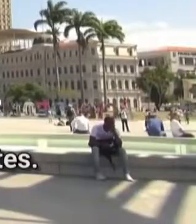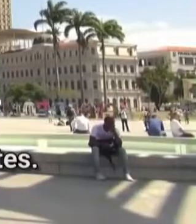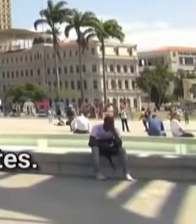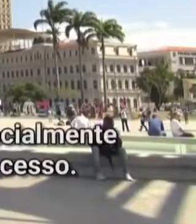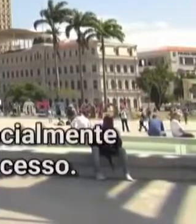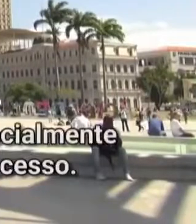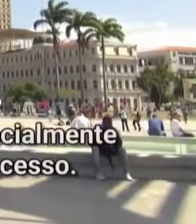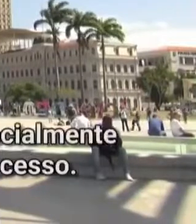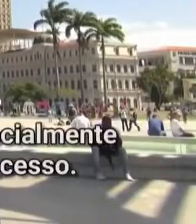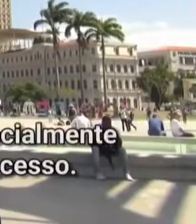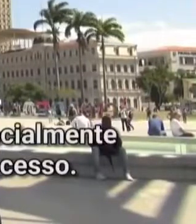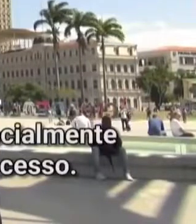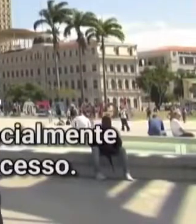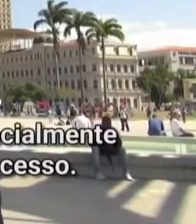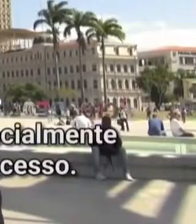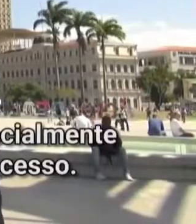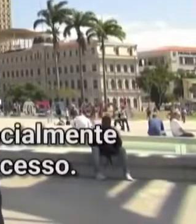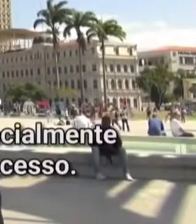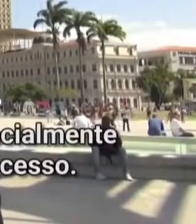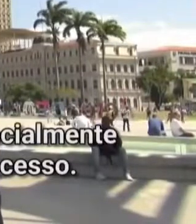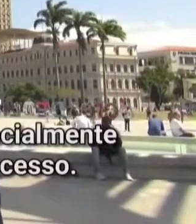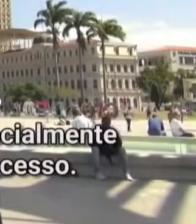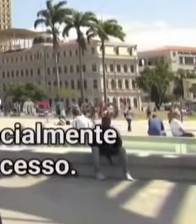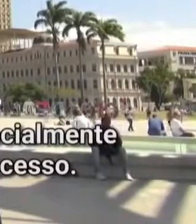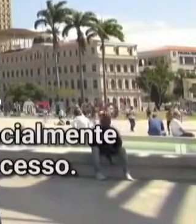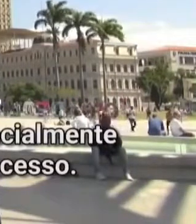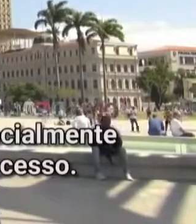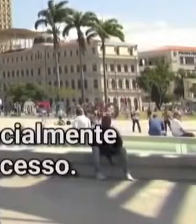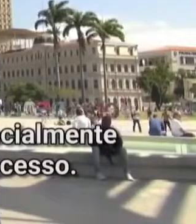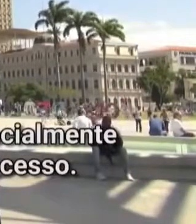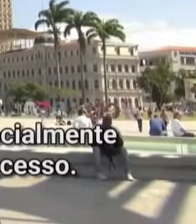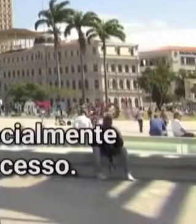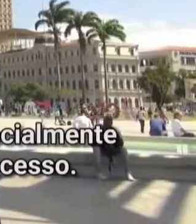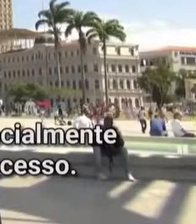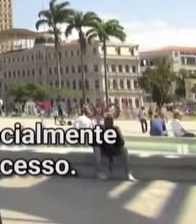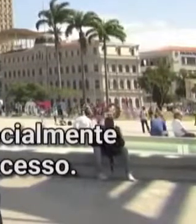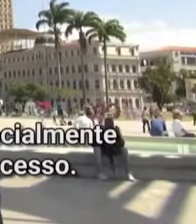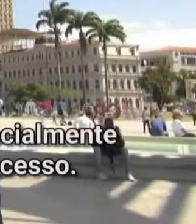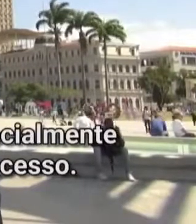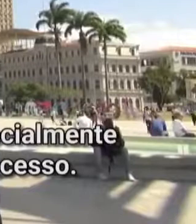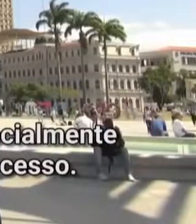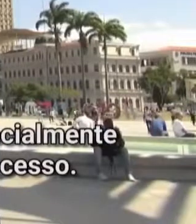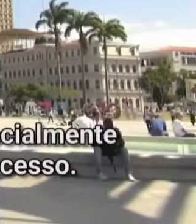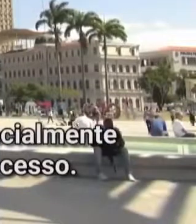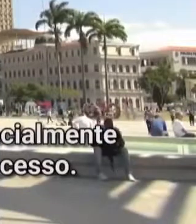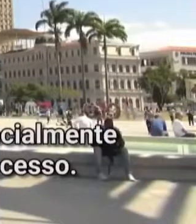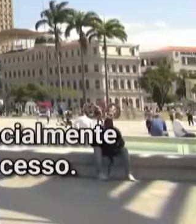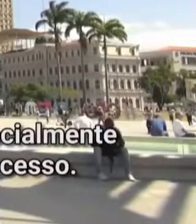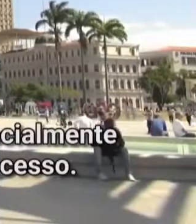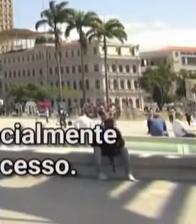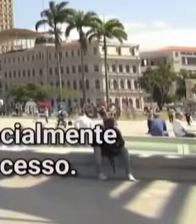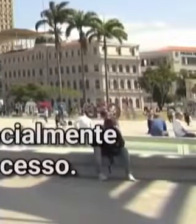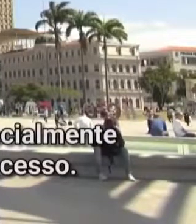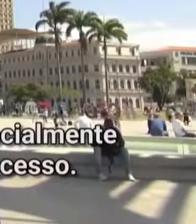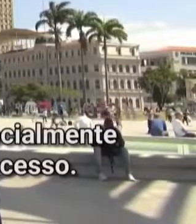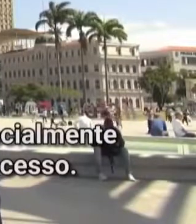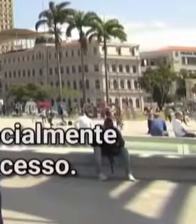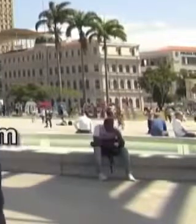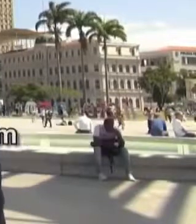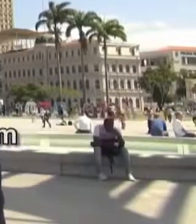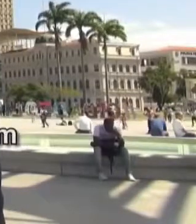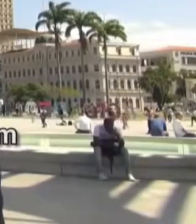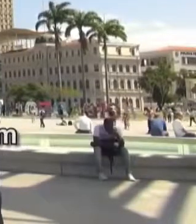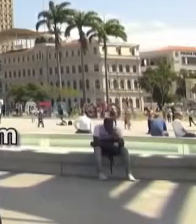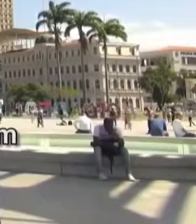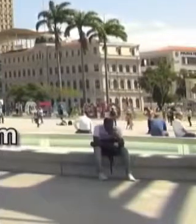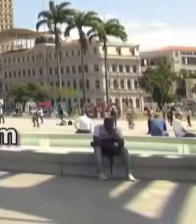tools. Unfortunately, a major part of this world, especially developing countries, do not have the access.